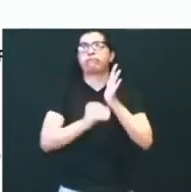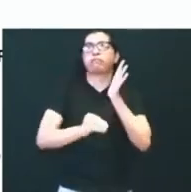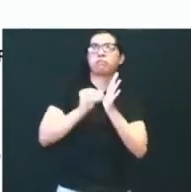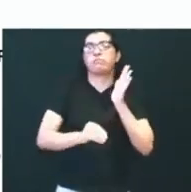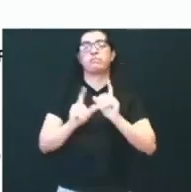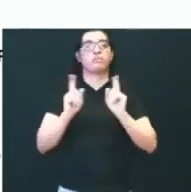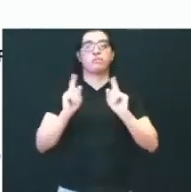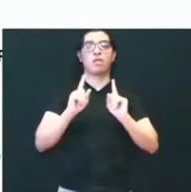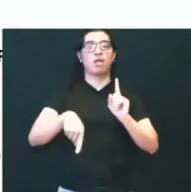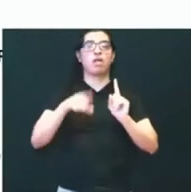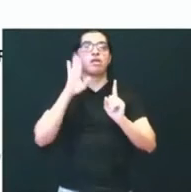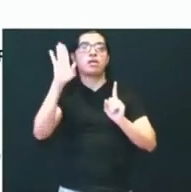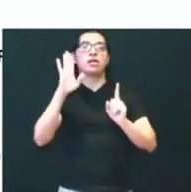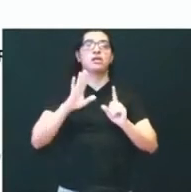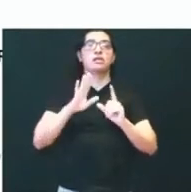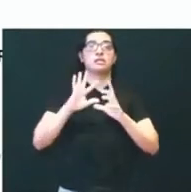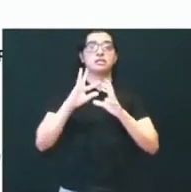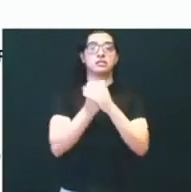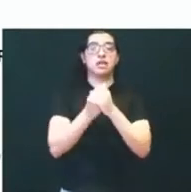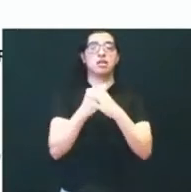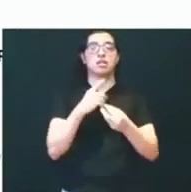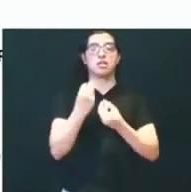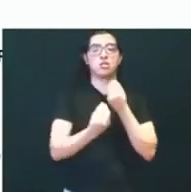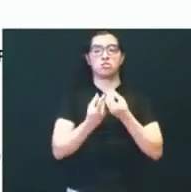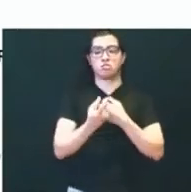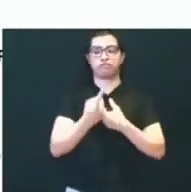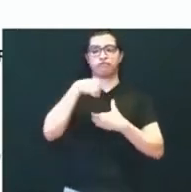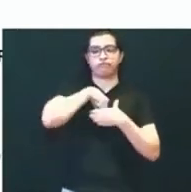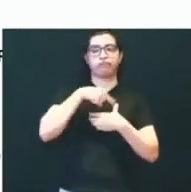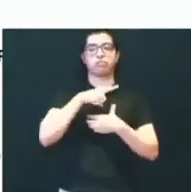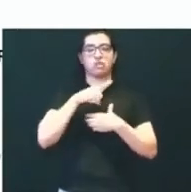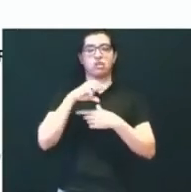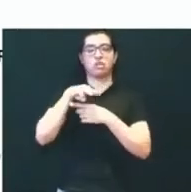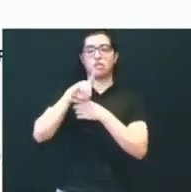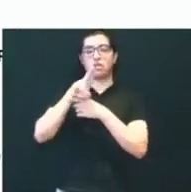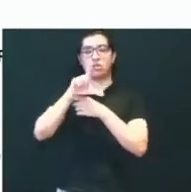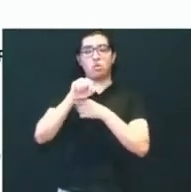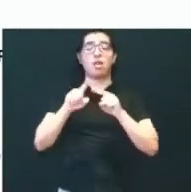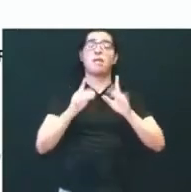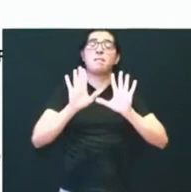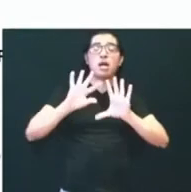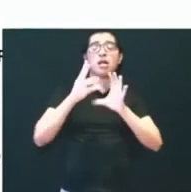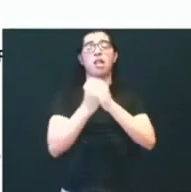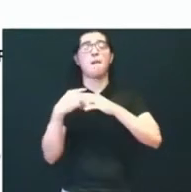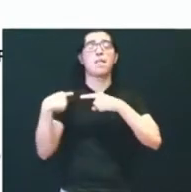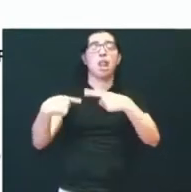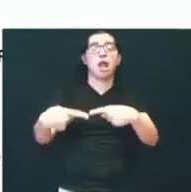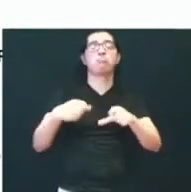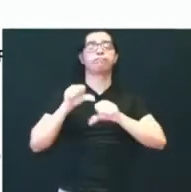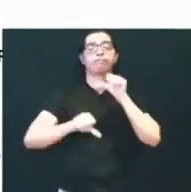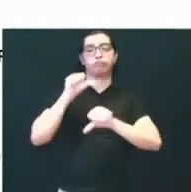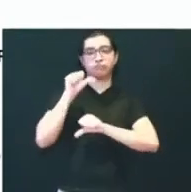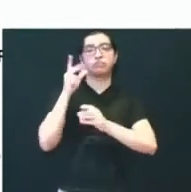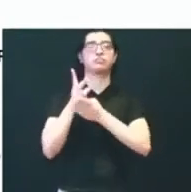doa células que estão no compartimento medular, mas as células que ficam se renovam.